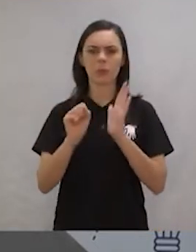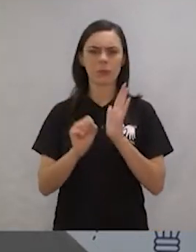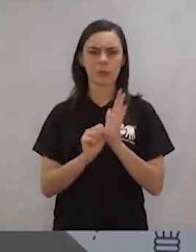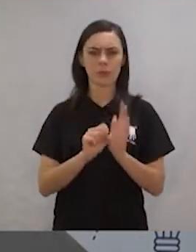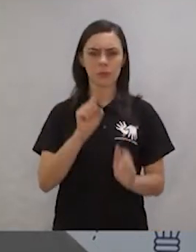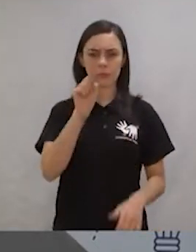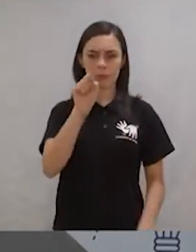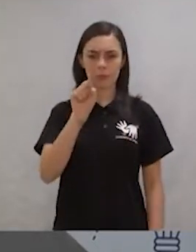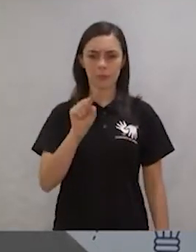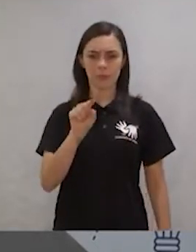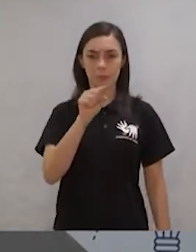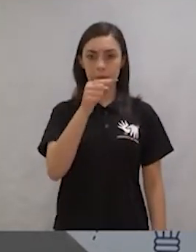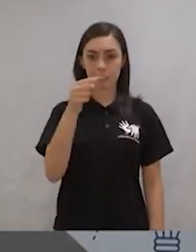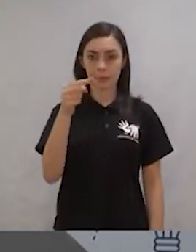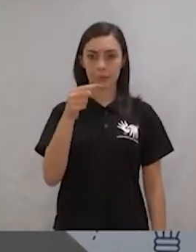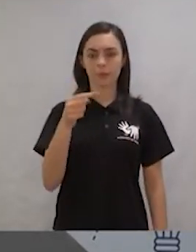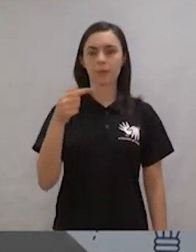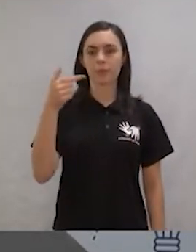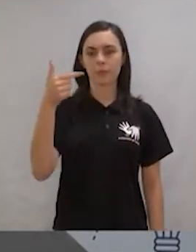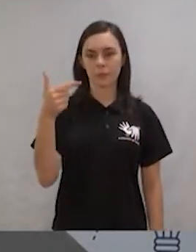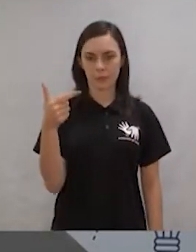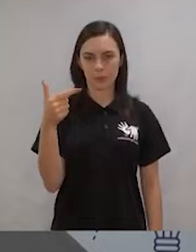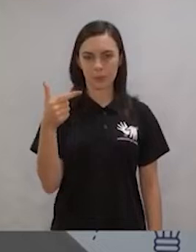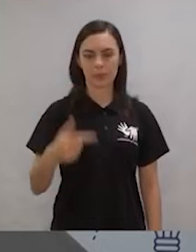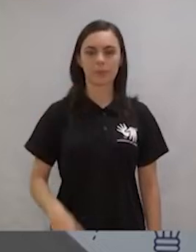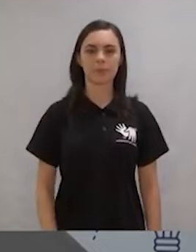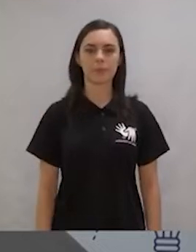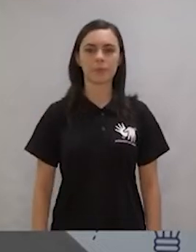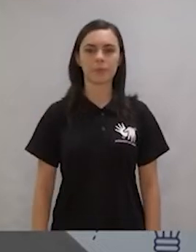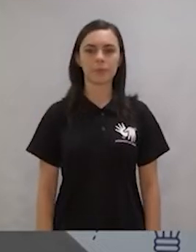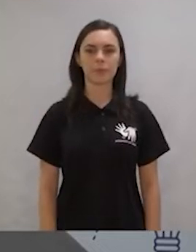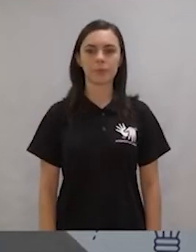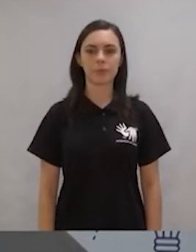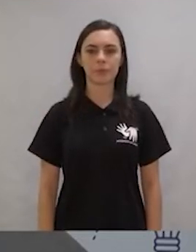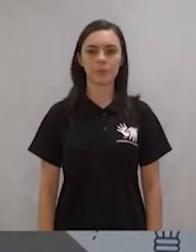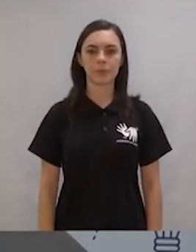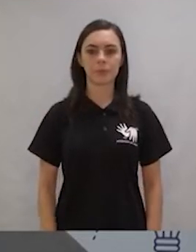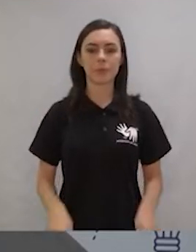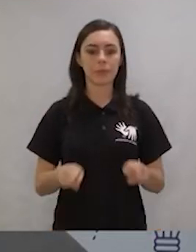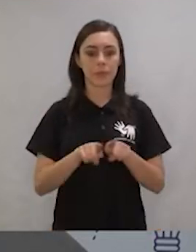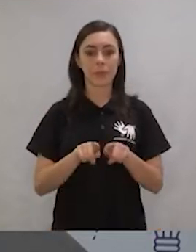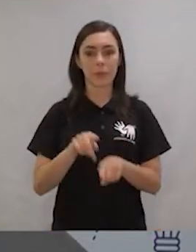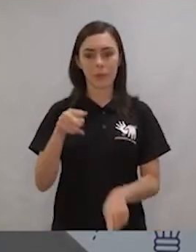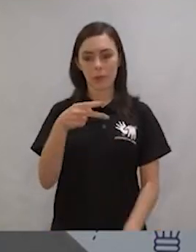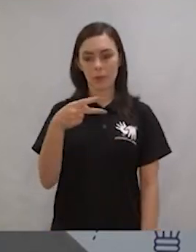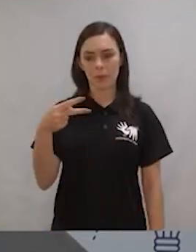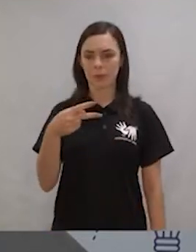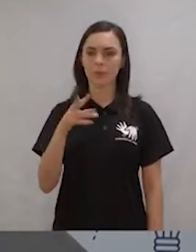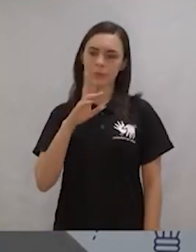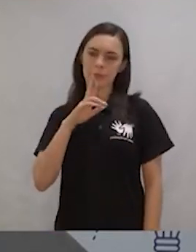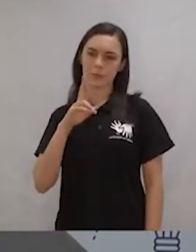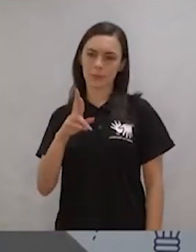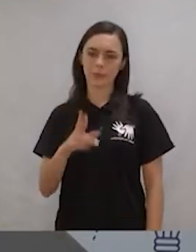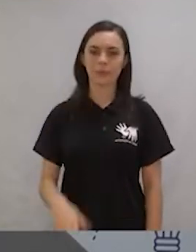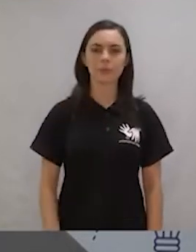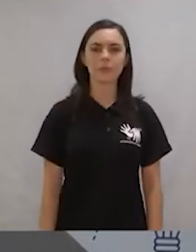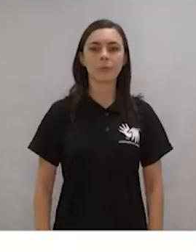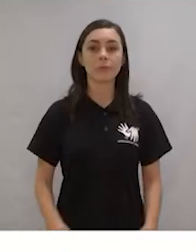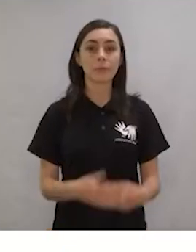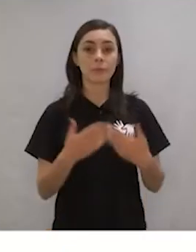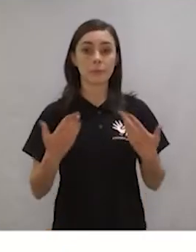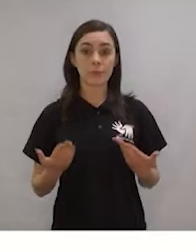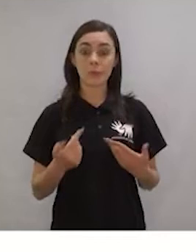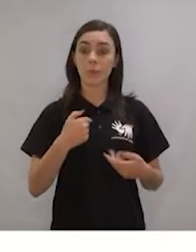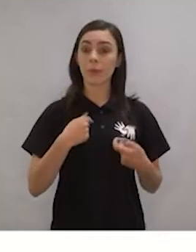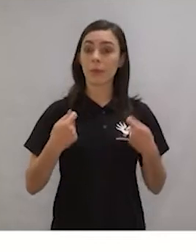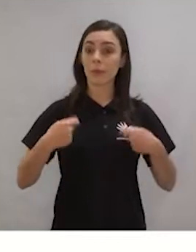da divisão, e o número 2, que é o divisor, e o número do igual, que representa a igualdade.